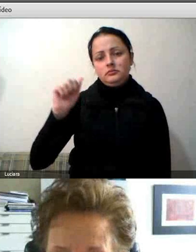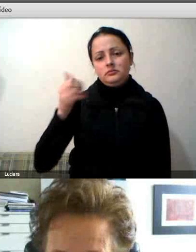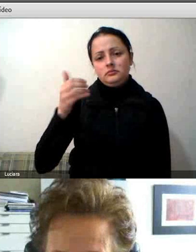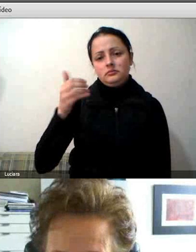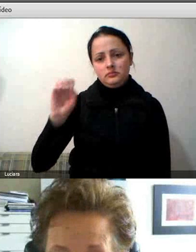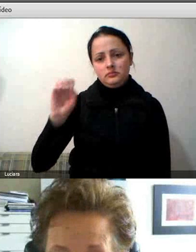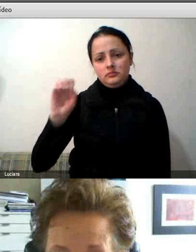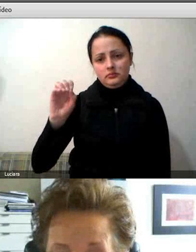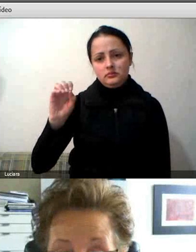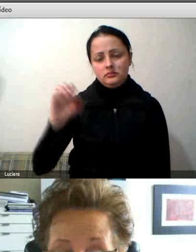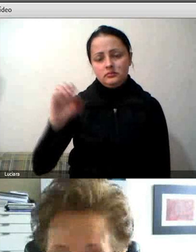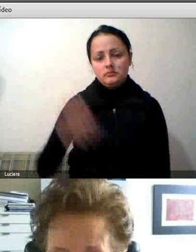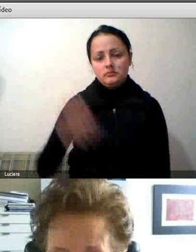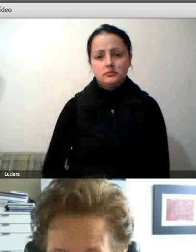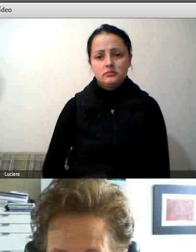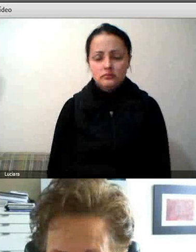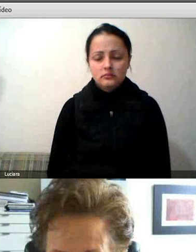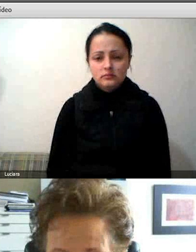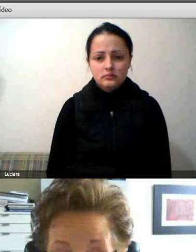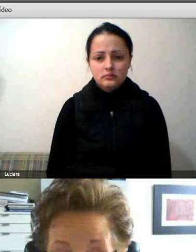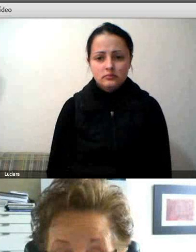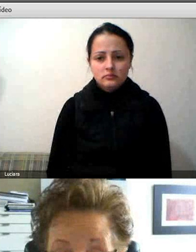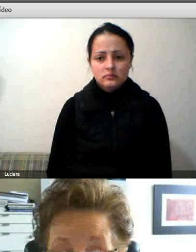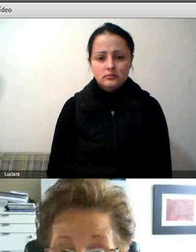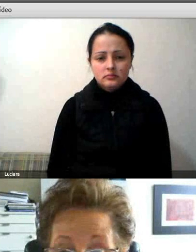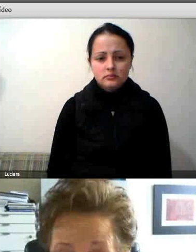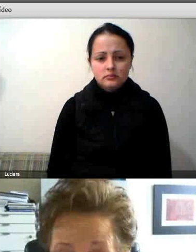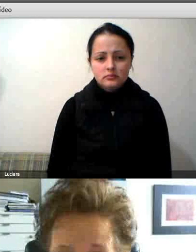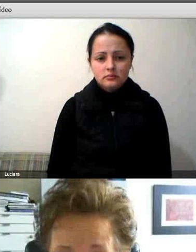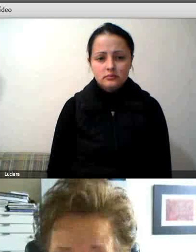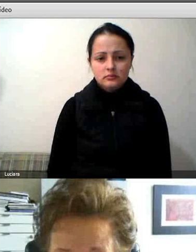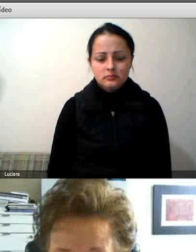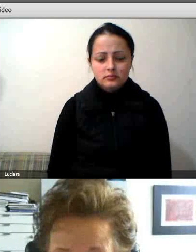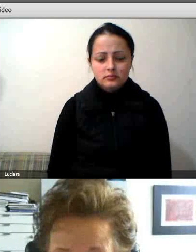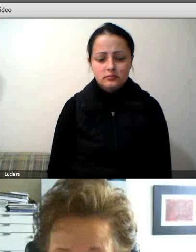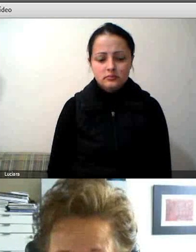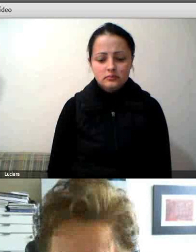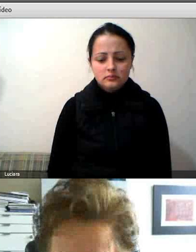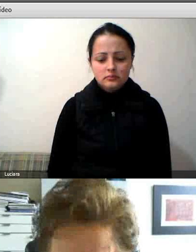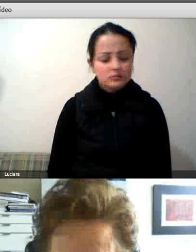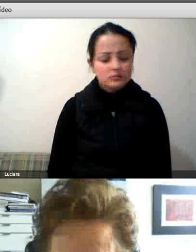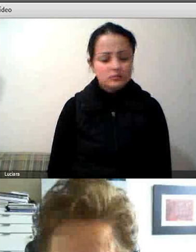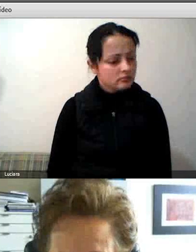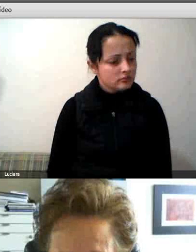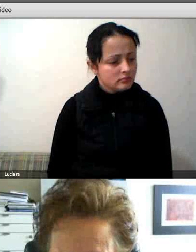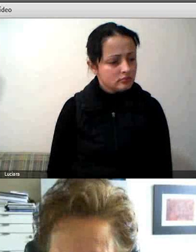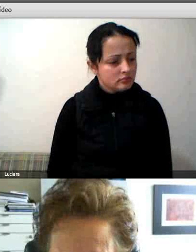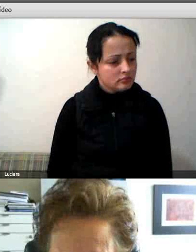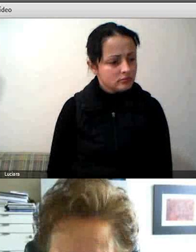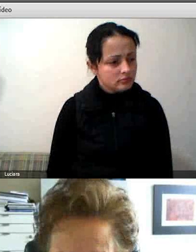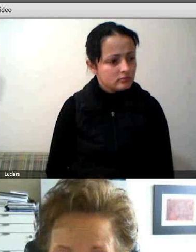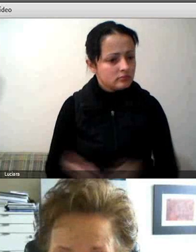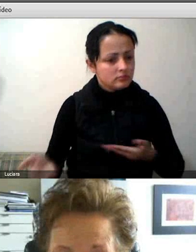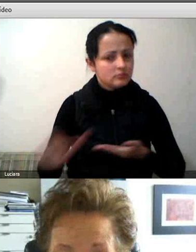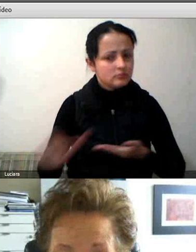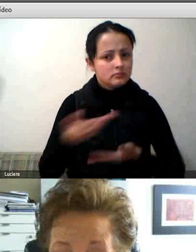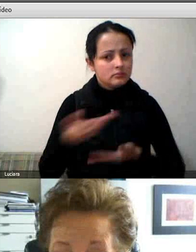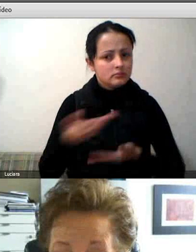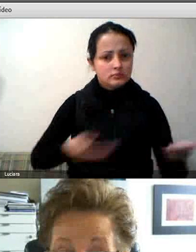sobrevive, se estiver em interação. E só se desenvolve se as ações da interação